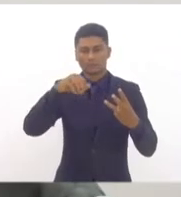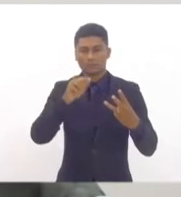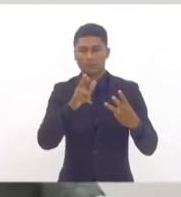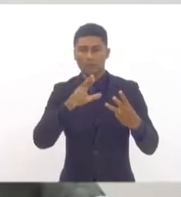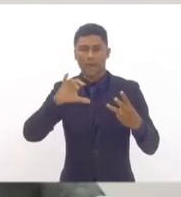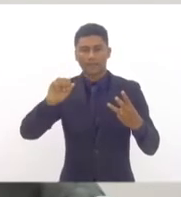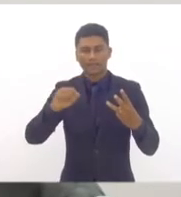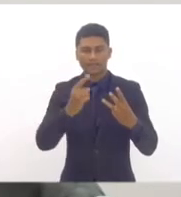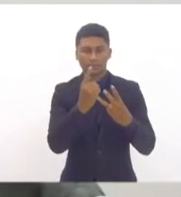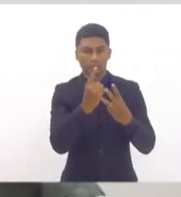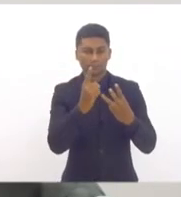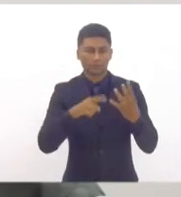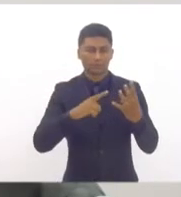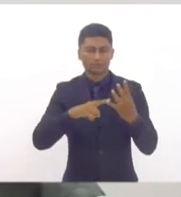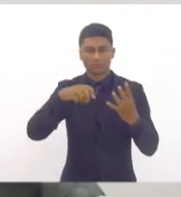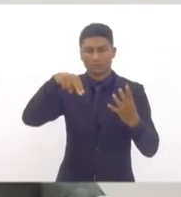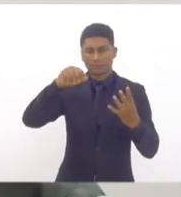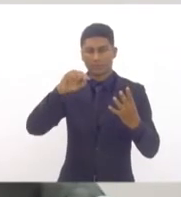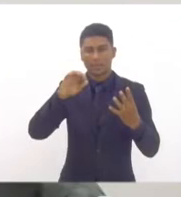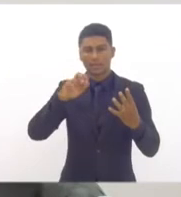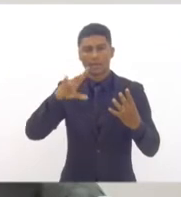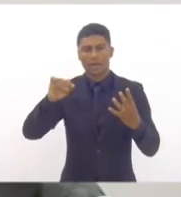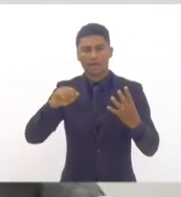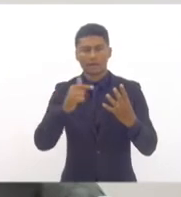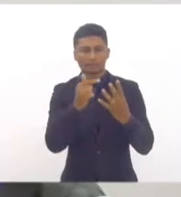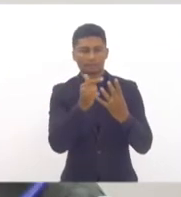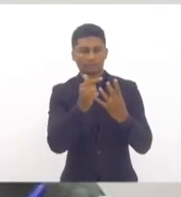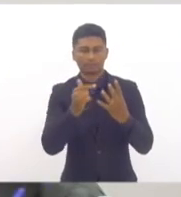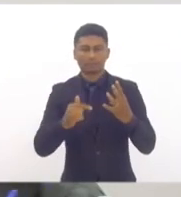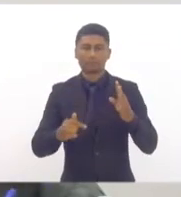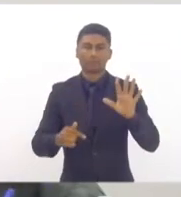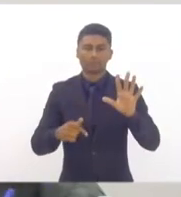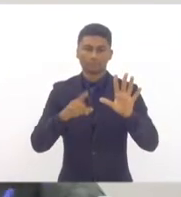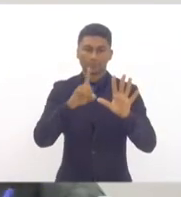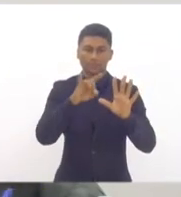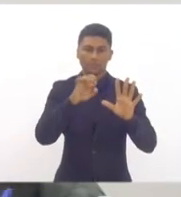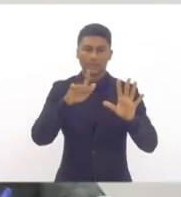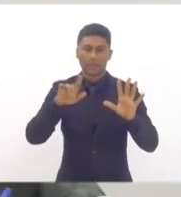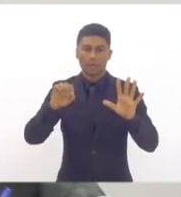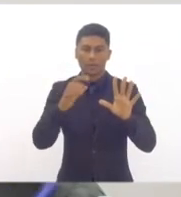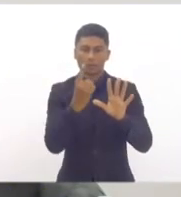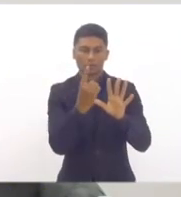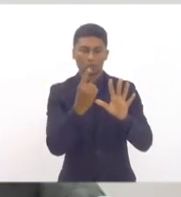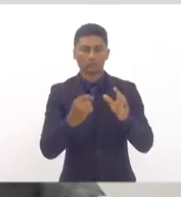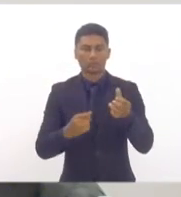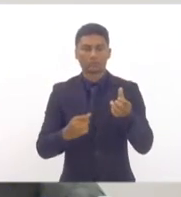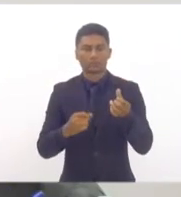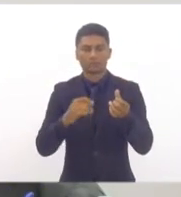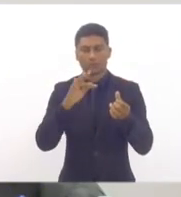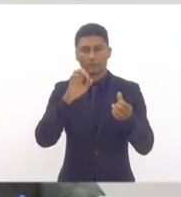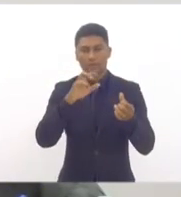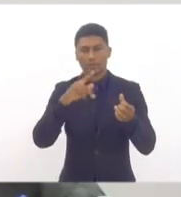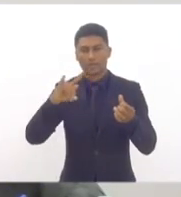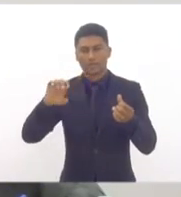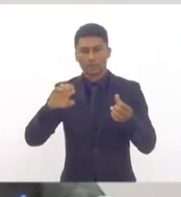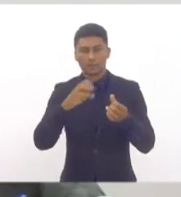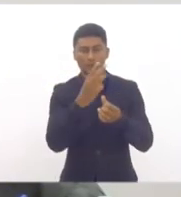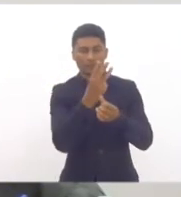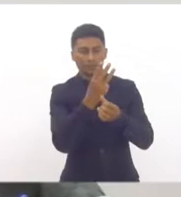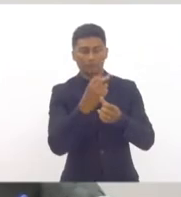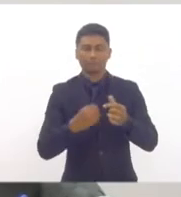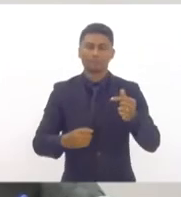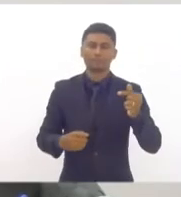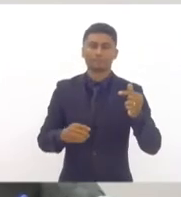Gatto, 1 voto, Natália Damasio, 7 votos, Diego de Bem, 1 voto, Felipe Aste, 3